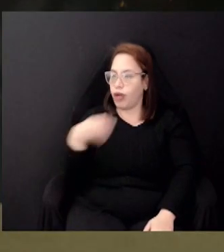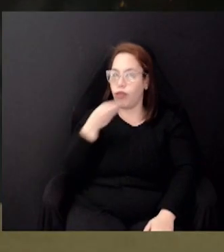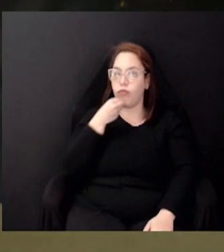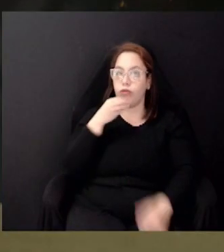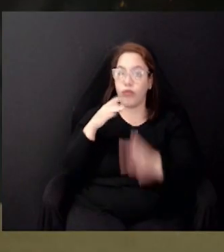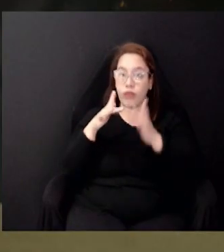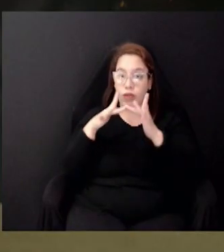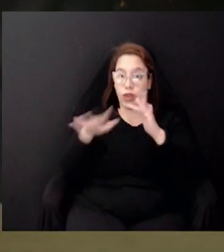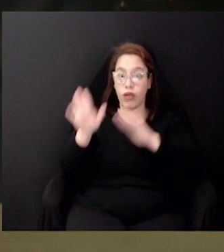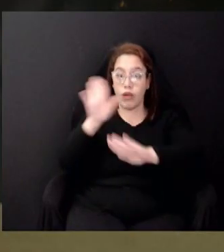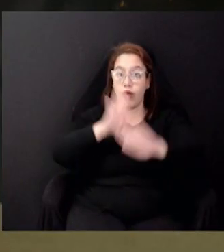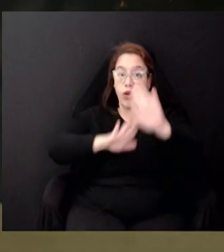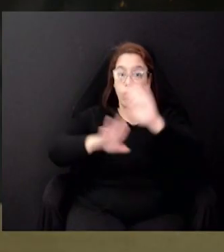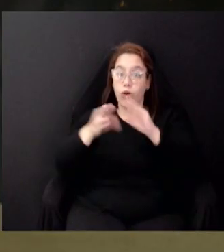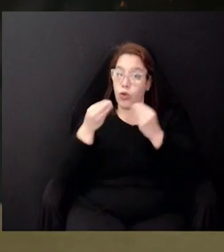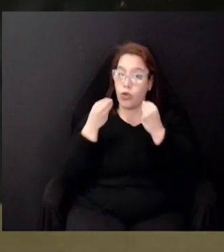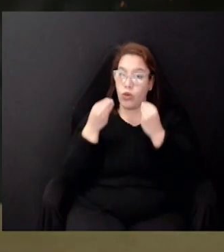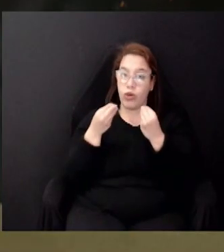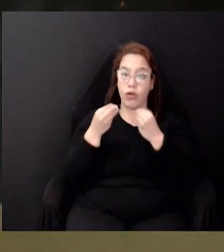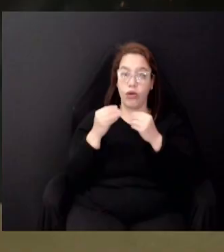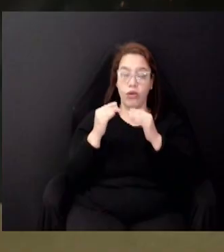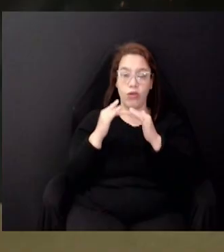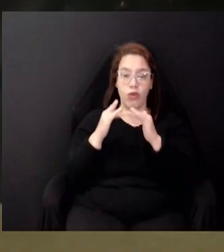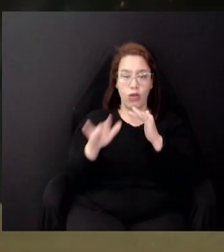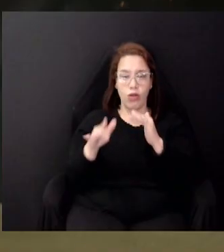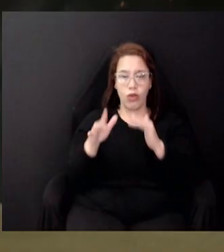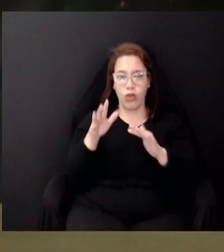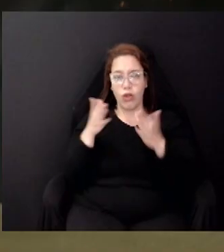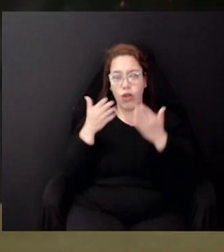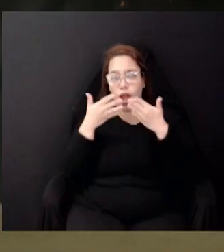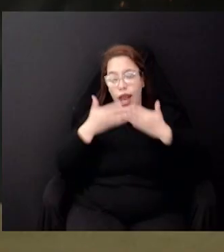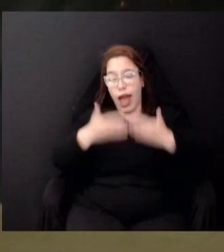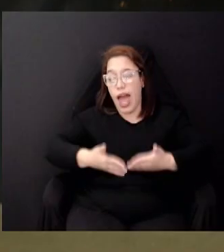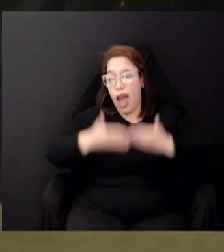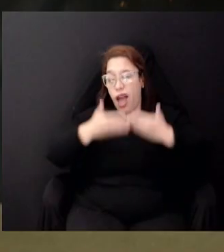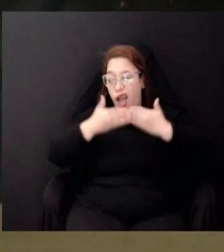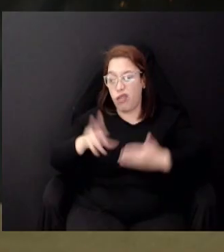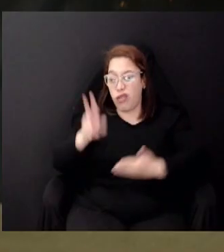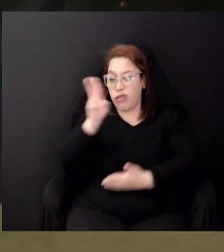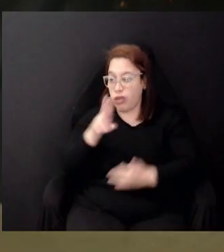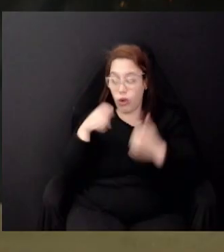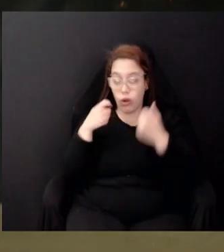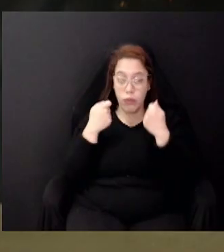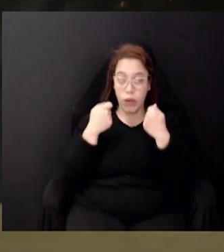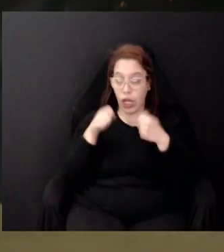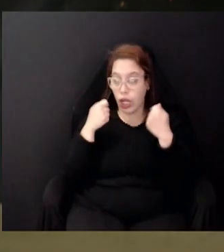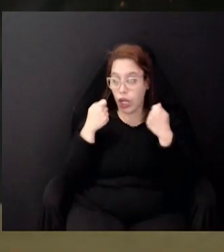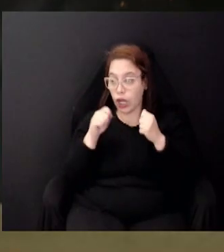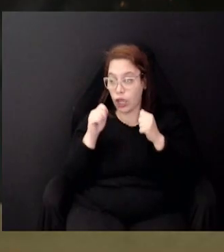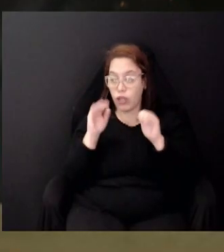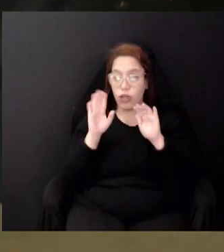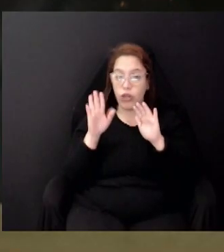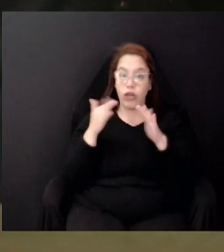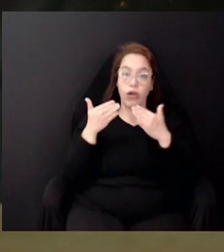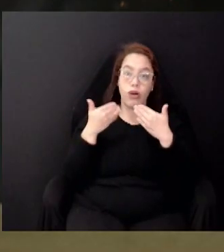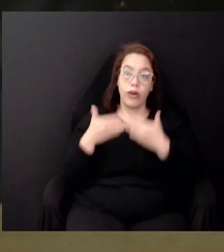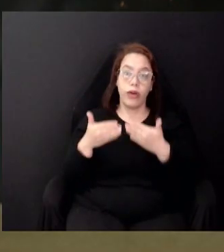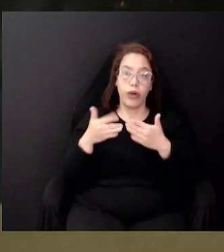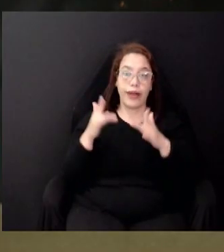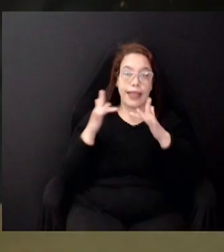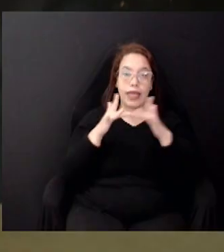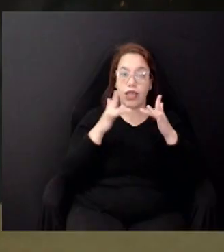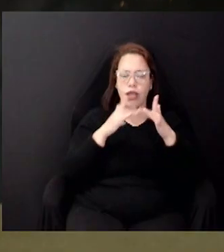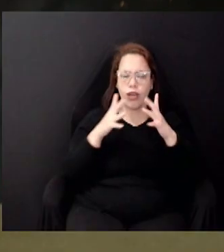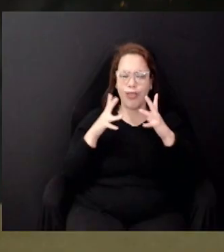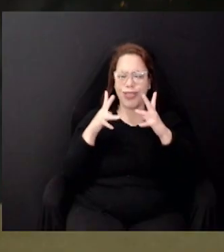faz como? Vai desconectando de levinho, né? Usa só o necessário, vai tranquilo. A gente já se conectou tanto, porque